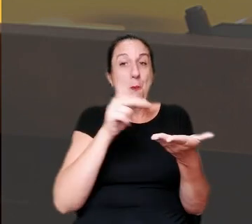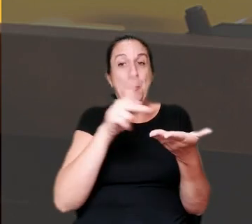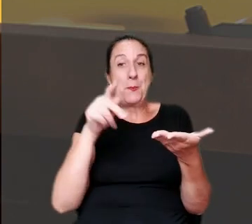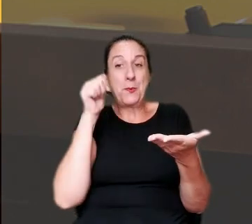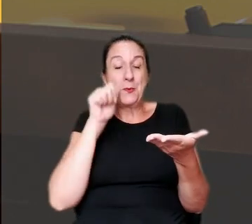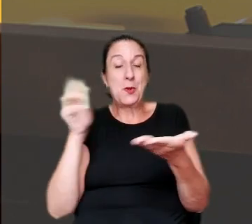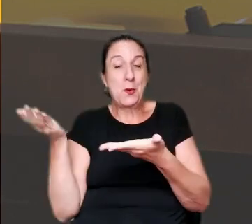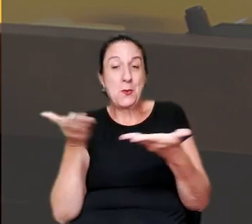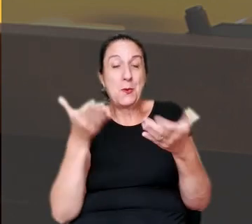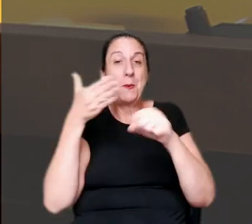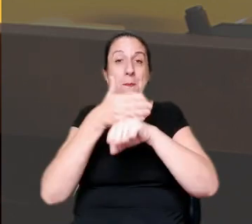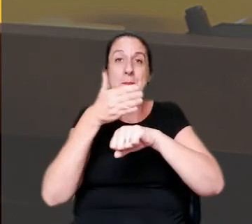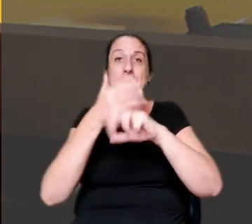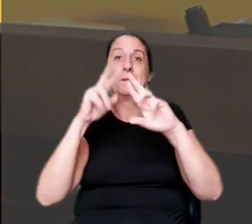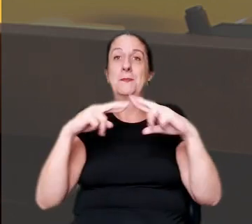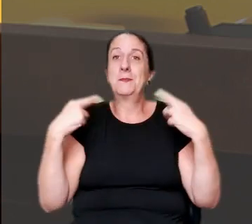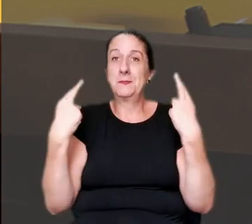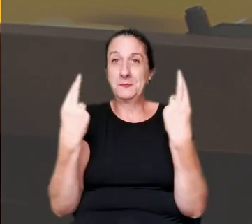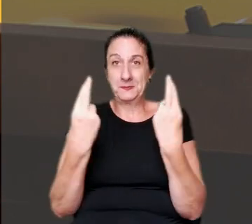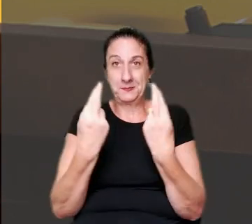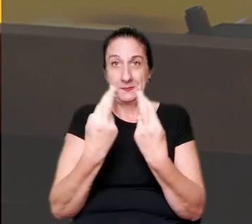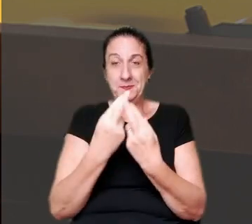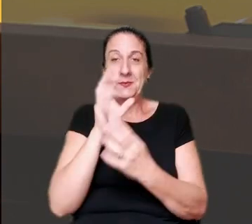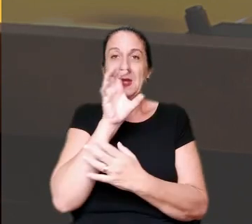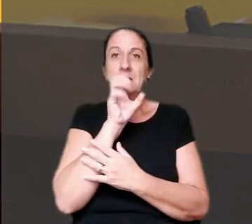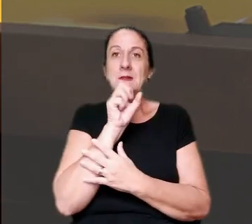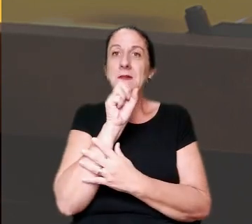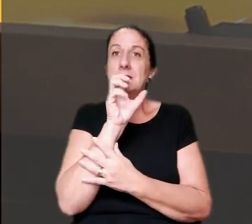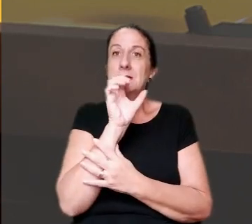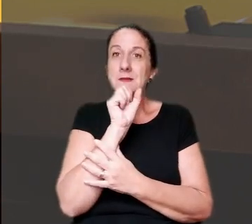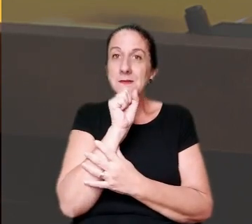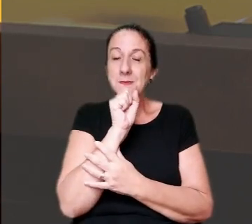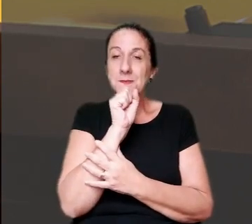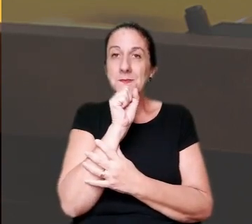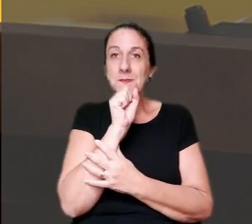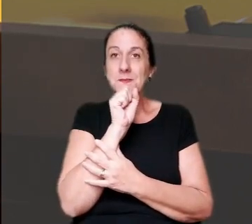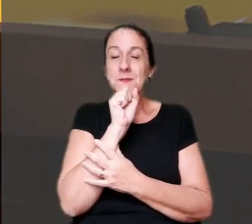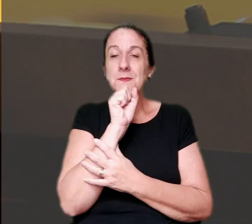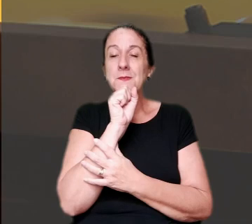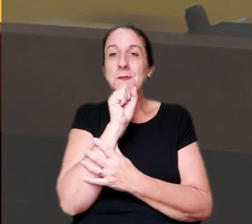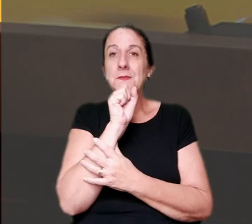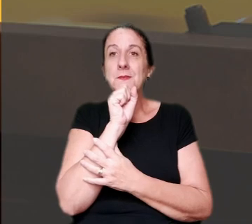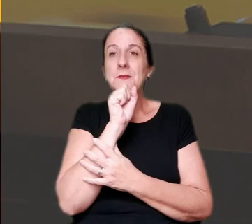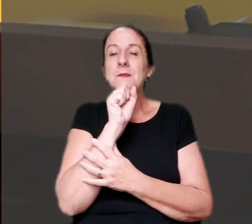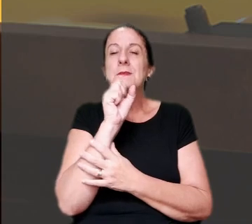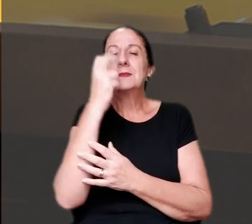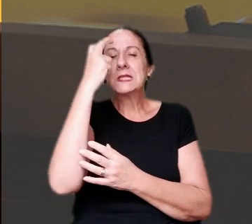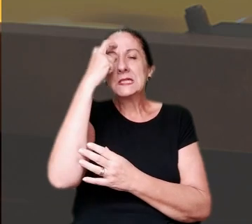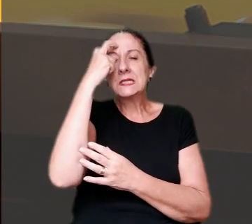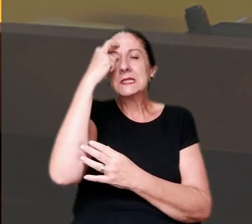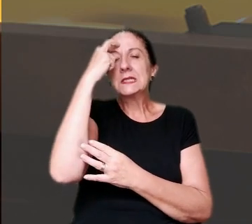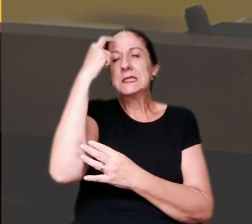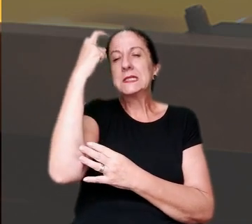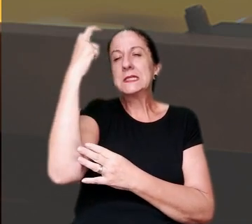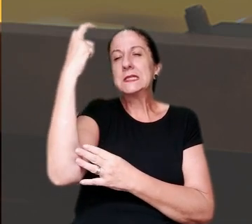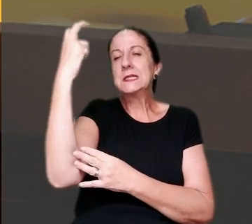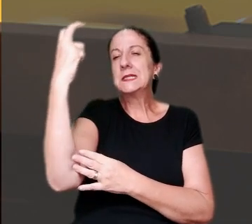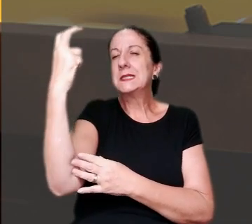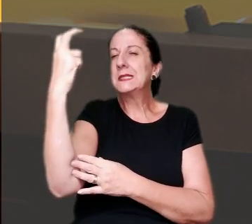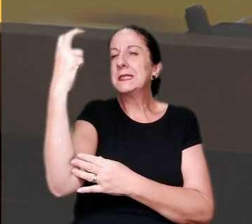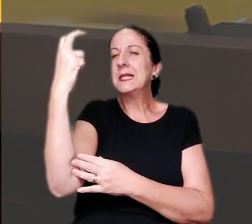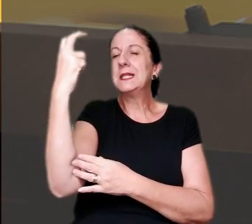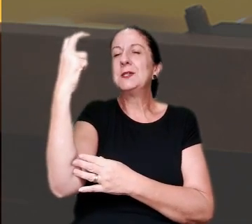ela me convidou para participar de uma reunião em um sábado com um velho e